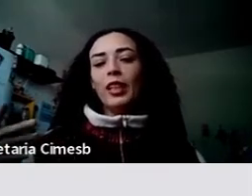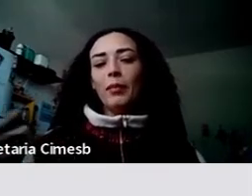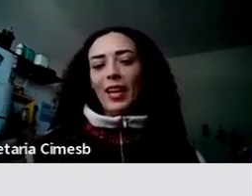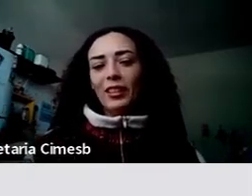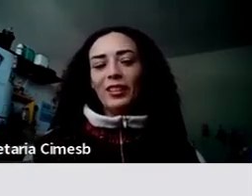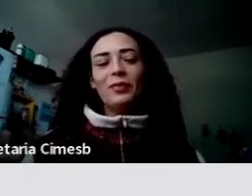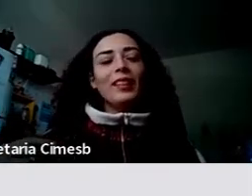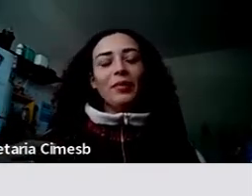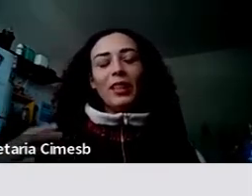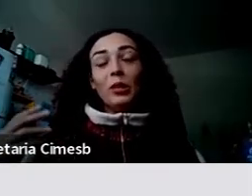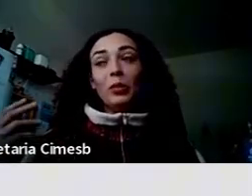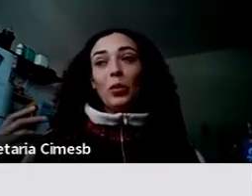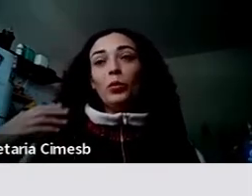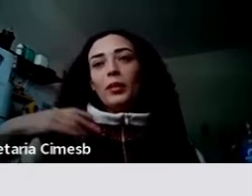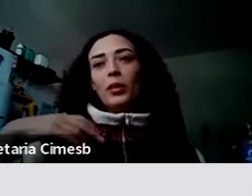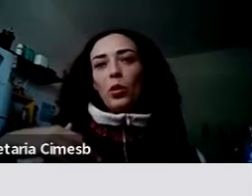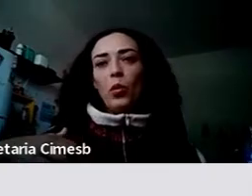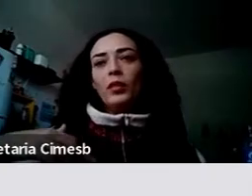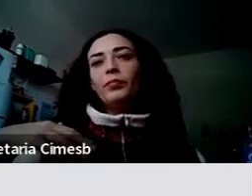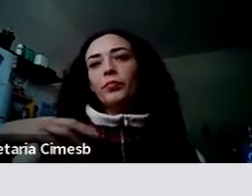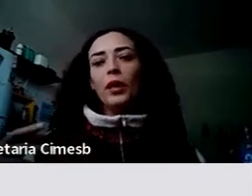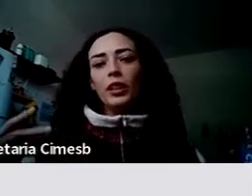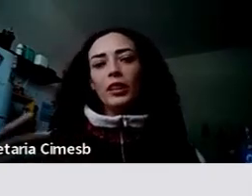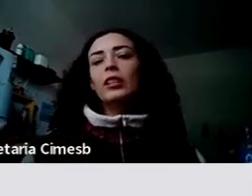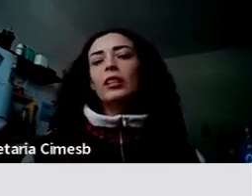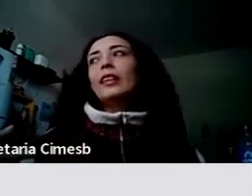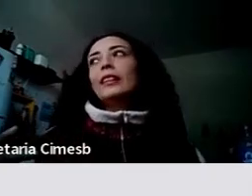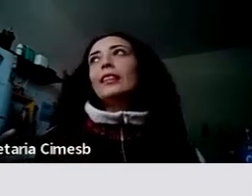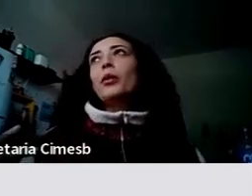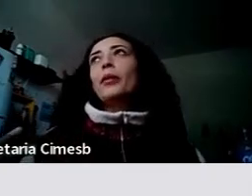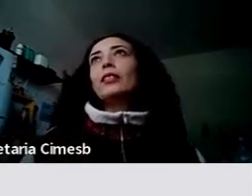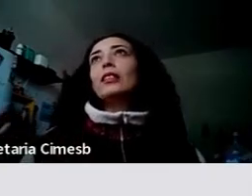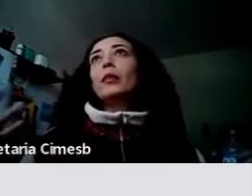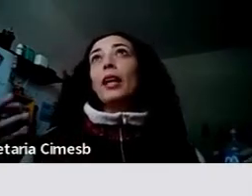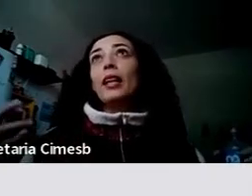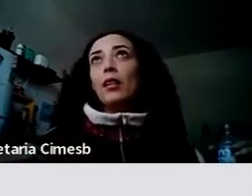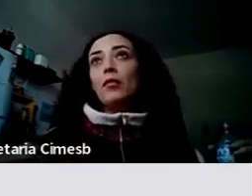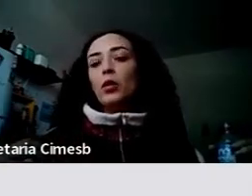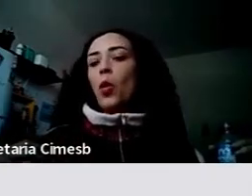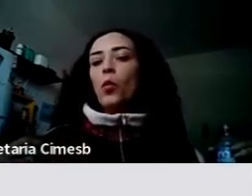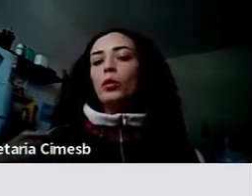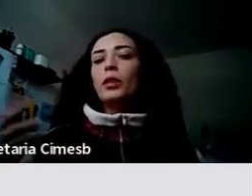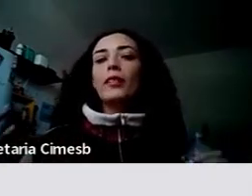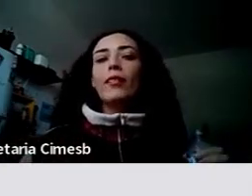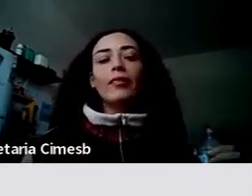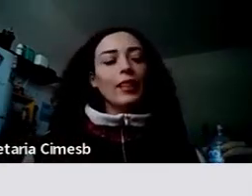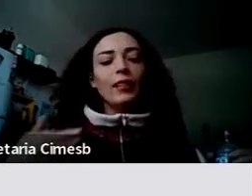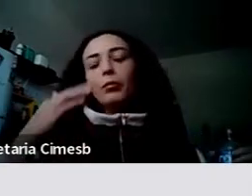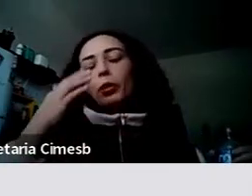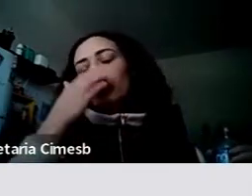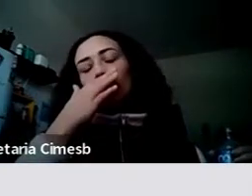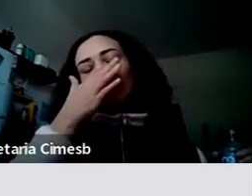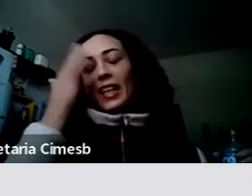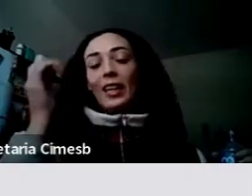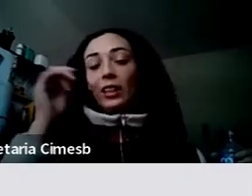suas vulnerabilidades. Aí tem mais outra pessoa compartilhando desse momento. Então para eles é um incômodo, porque não